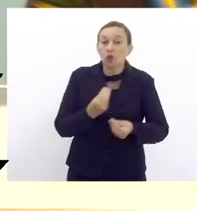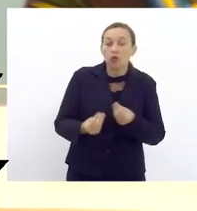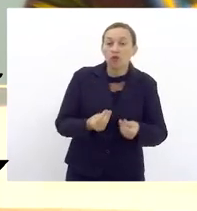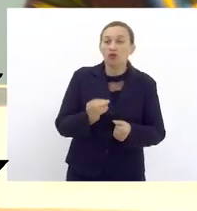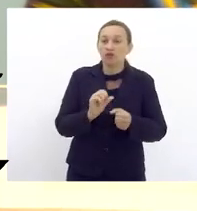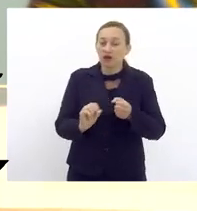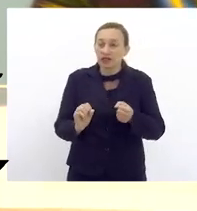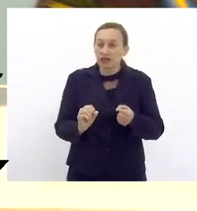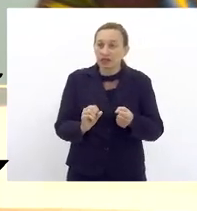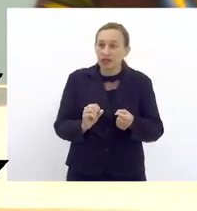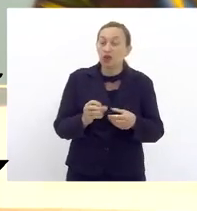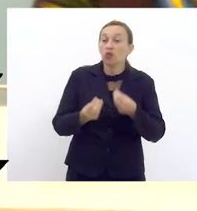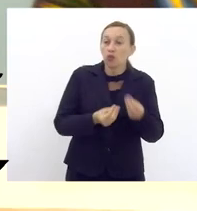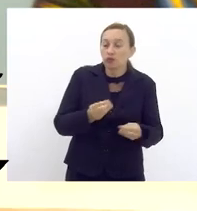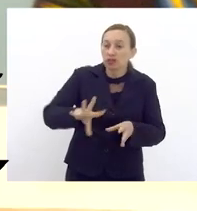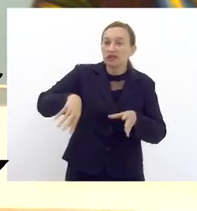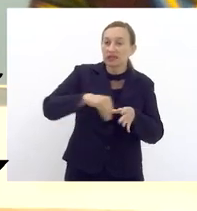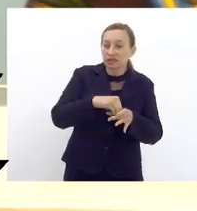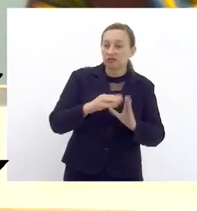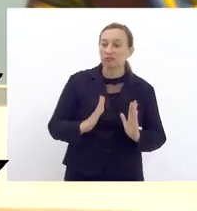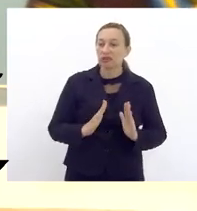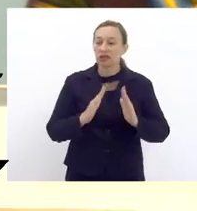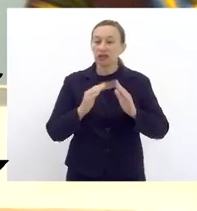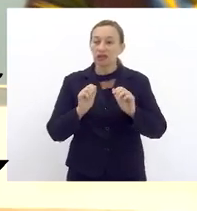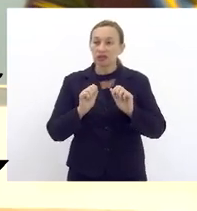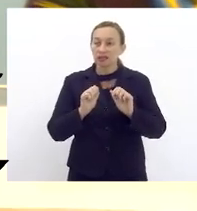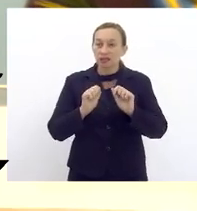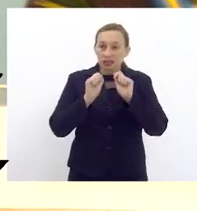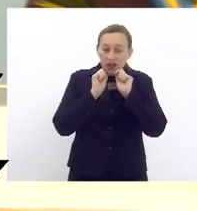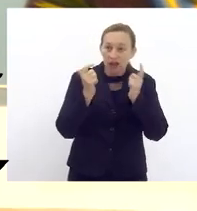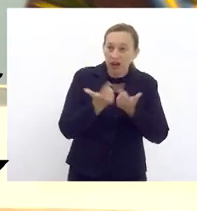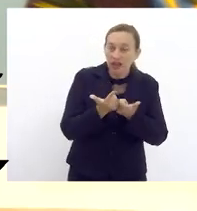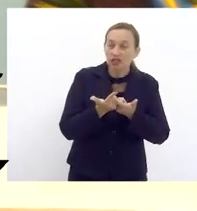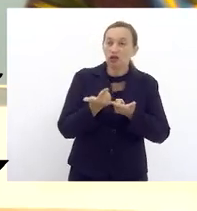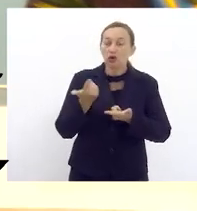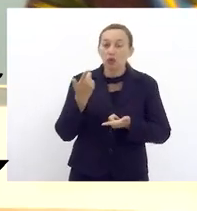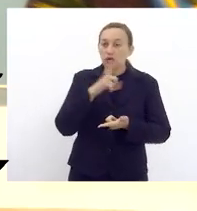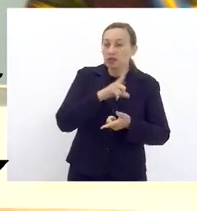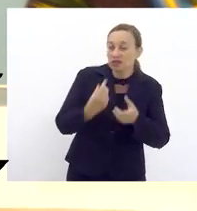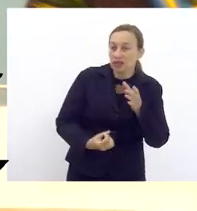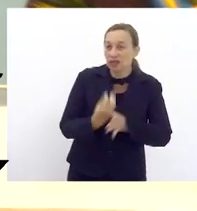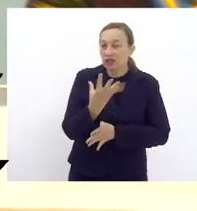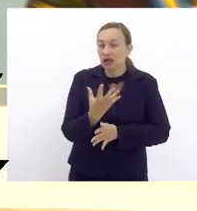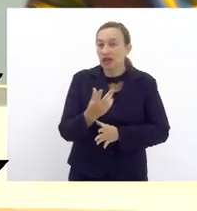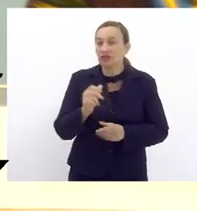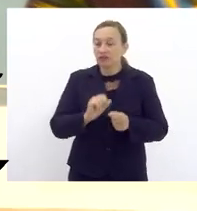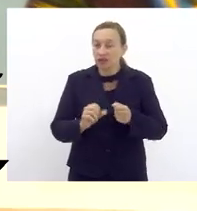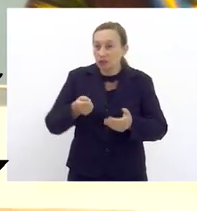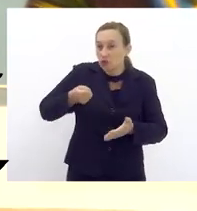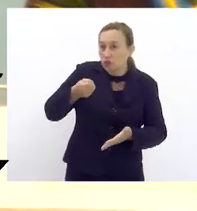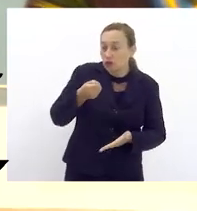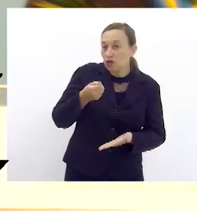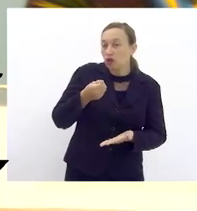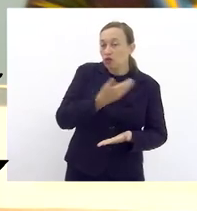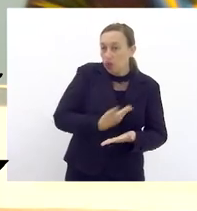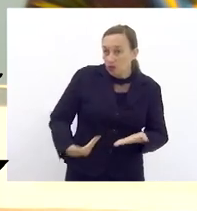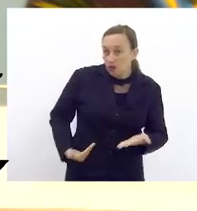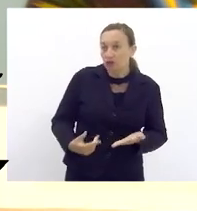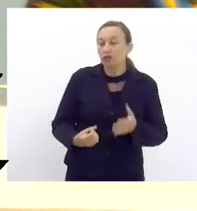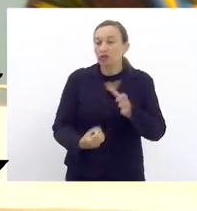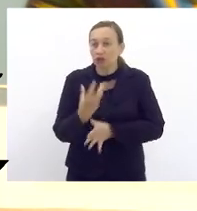a gente precisa estar dentro de uma casa de leis para que a gente consiga promover e fazer com que o governo tenha a política pública